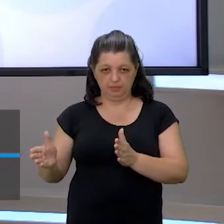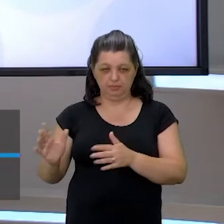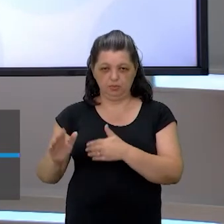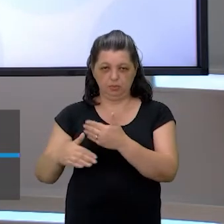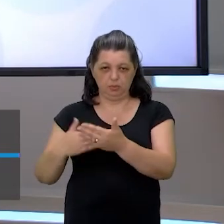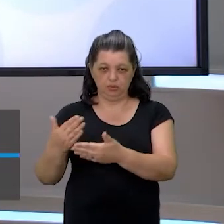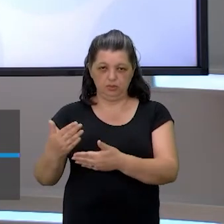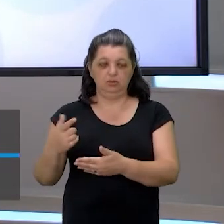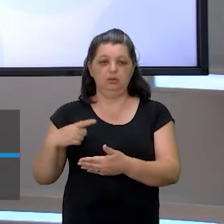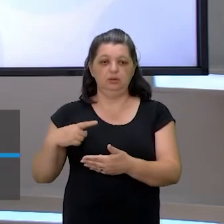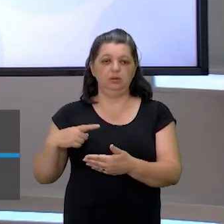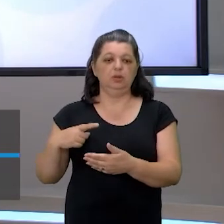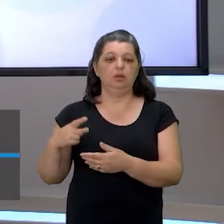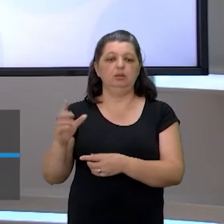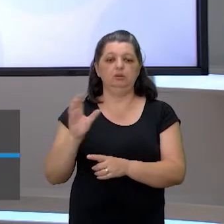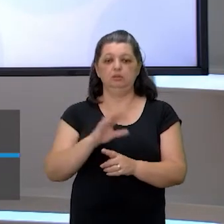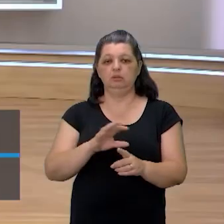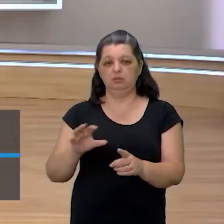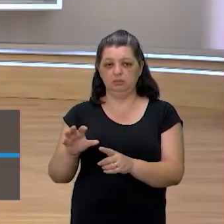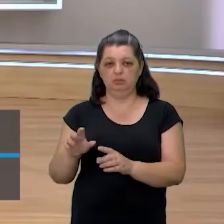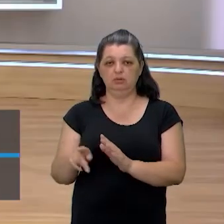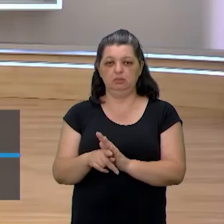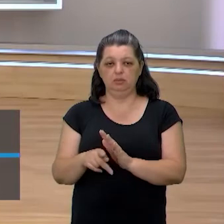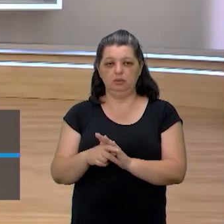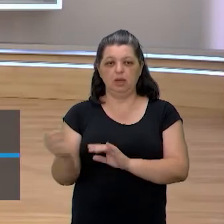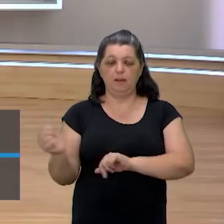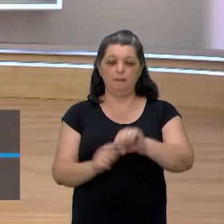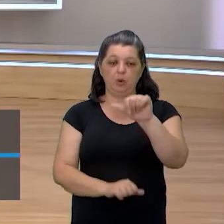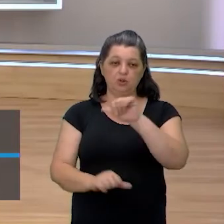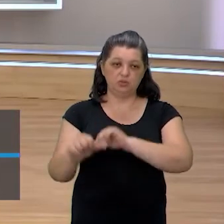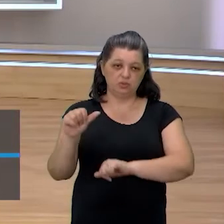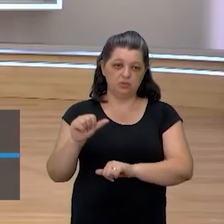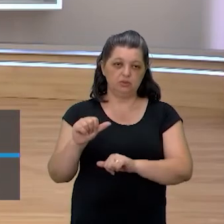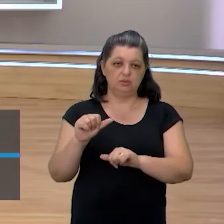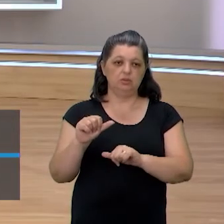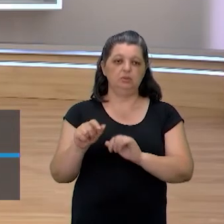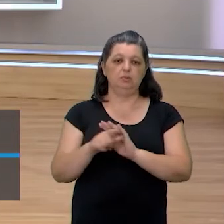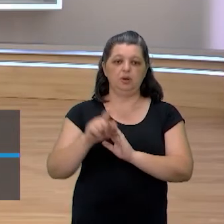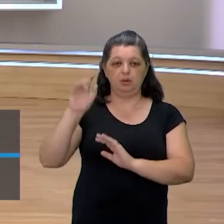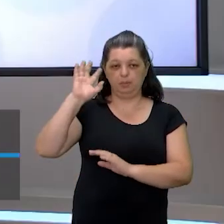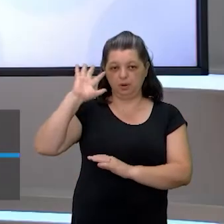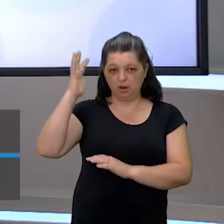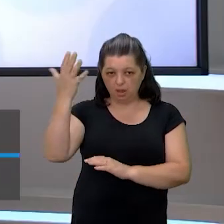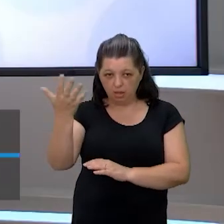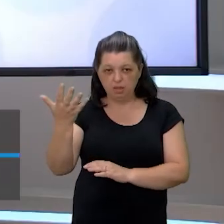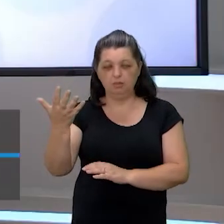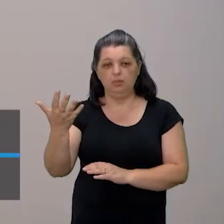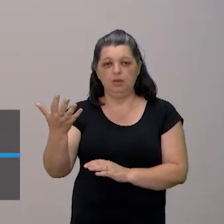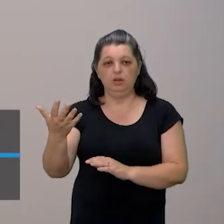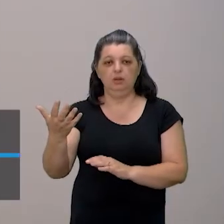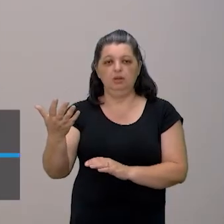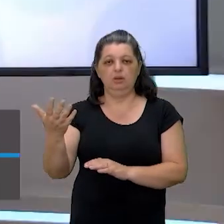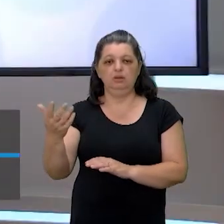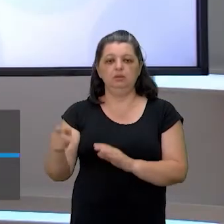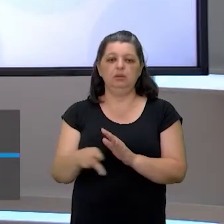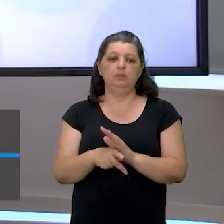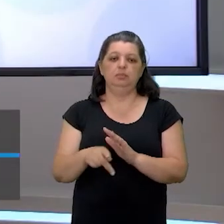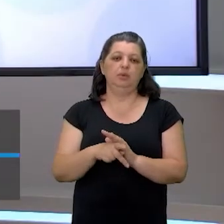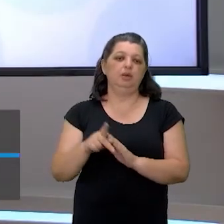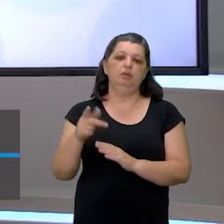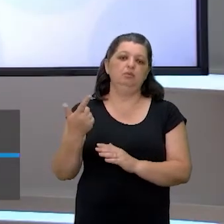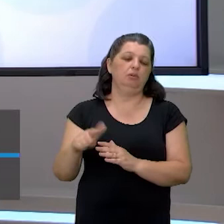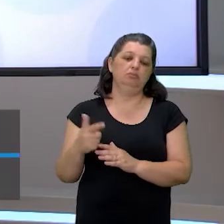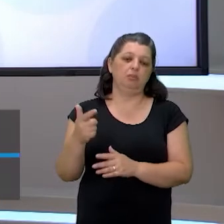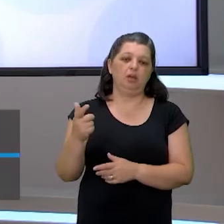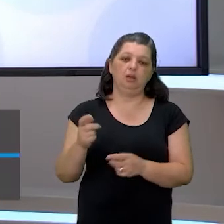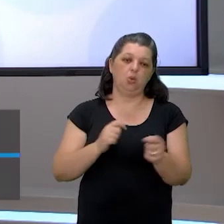as interferências, é onde a gente vai ter as modificações climáticas, as alterações, então, o desequilíbrio, então alterações